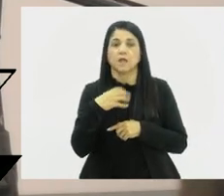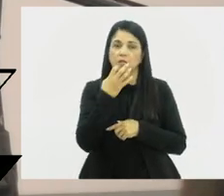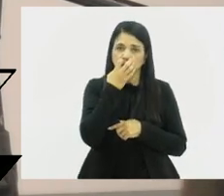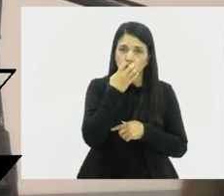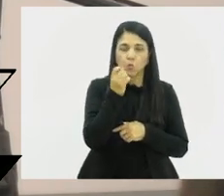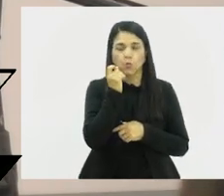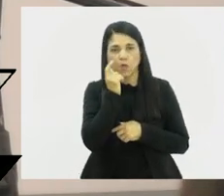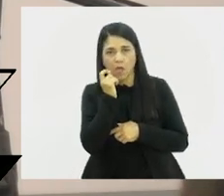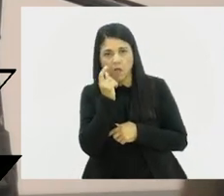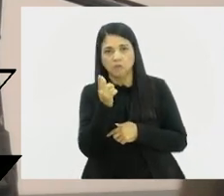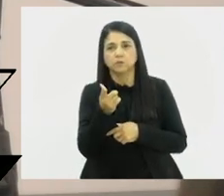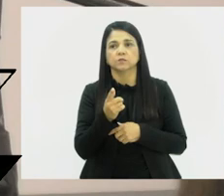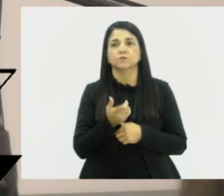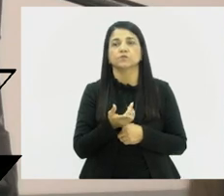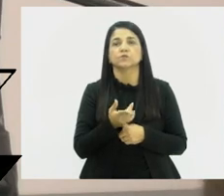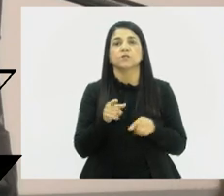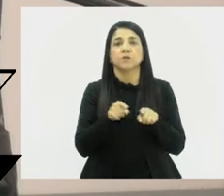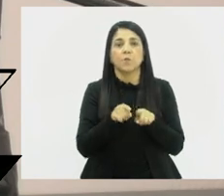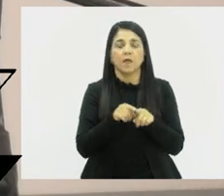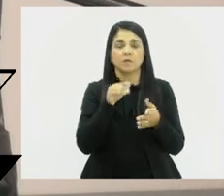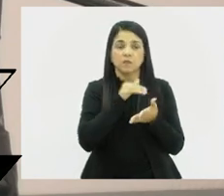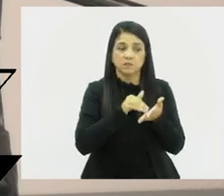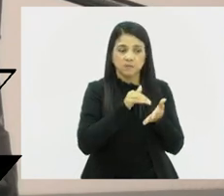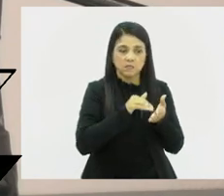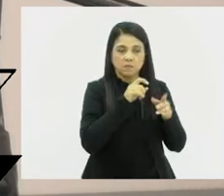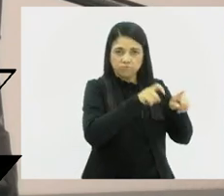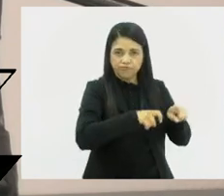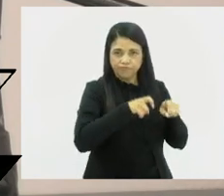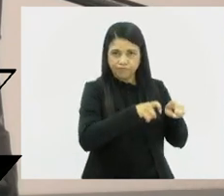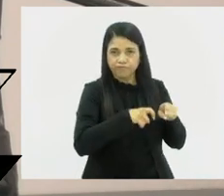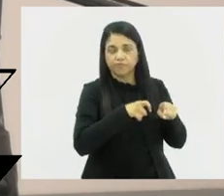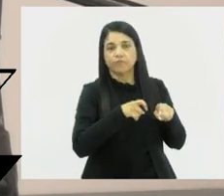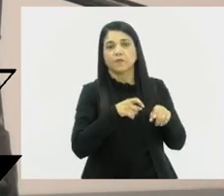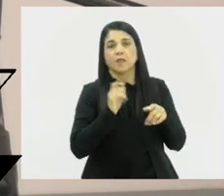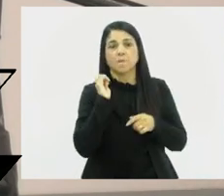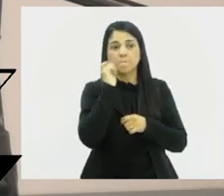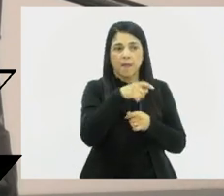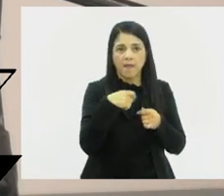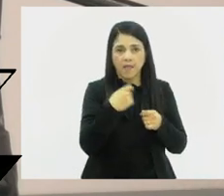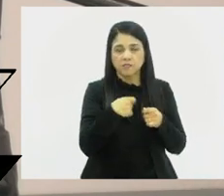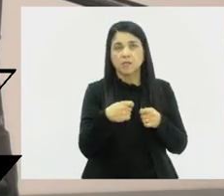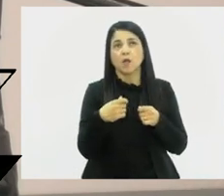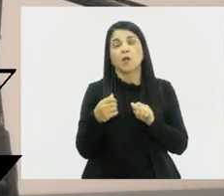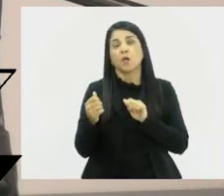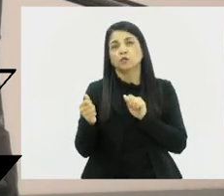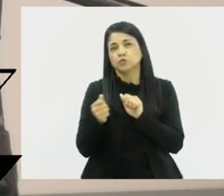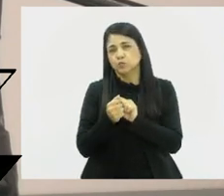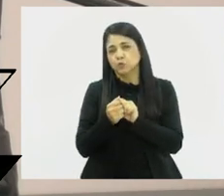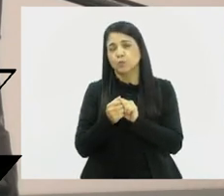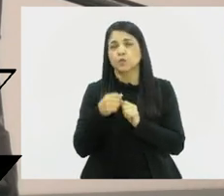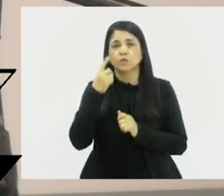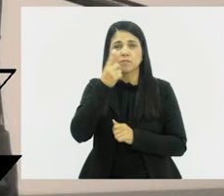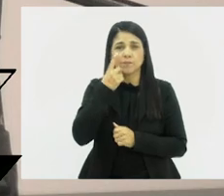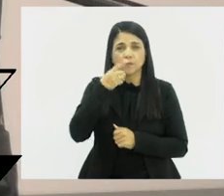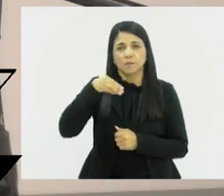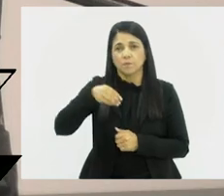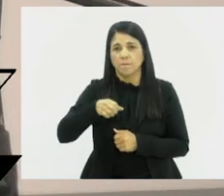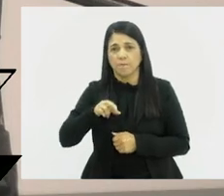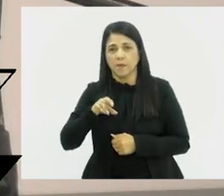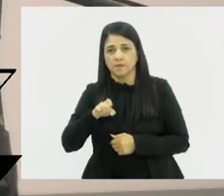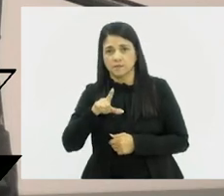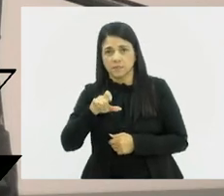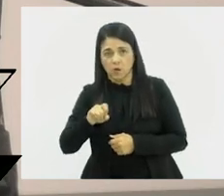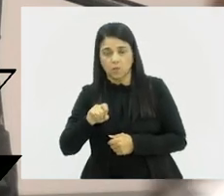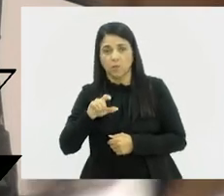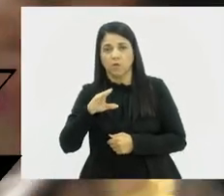de Agricultura e Pesca. À época, o deputado federal era secretário Marcelo Queiroz,